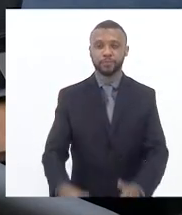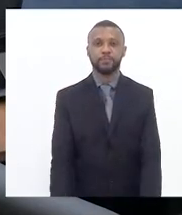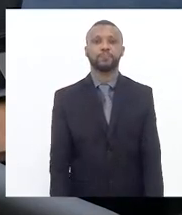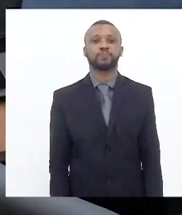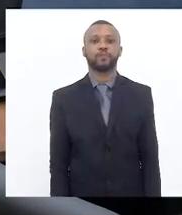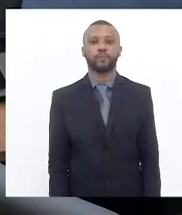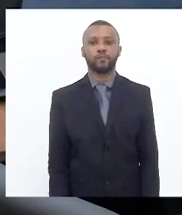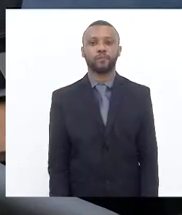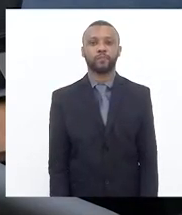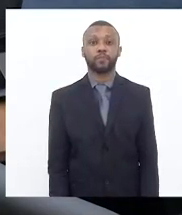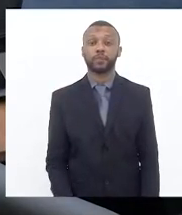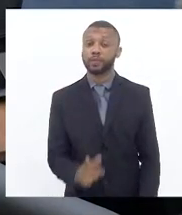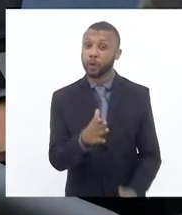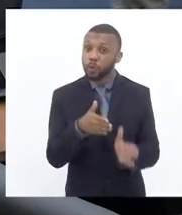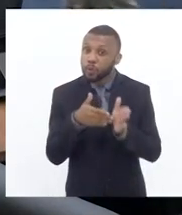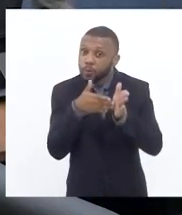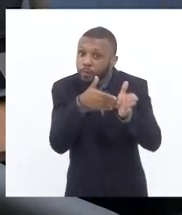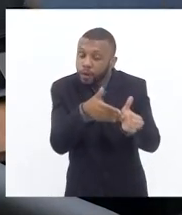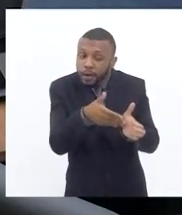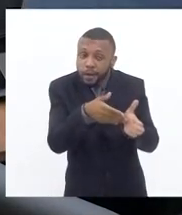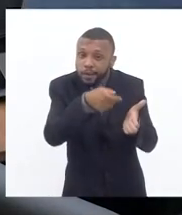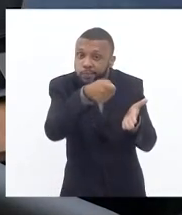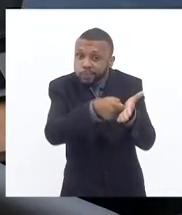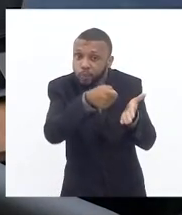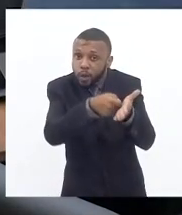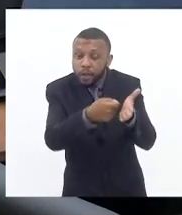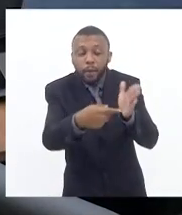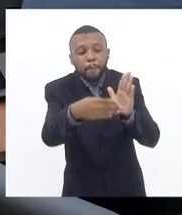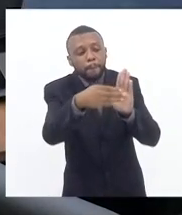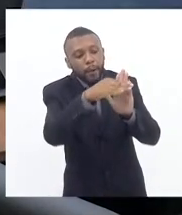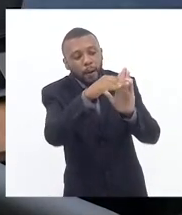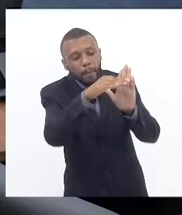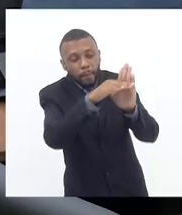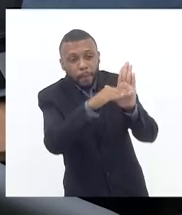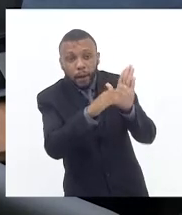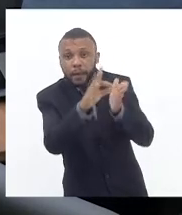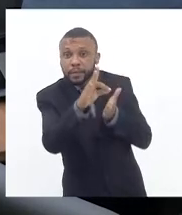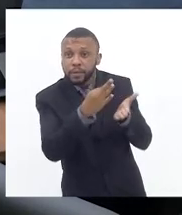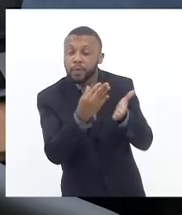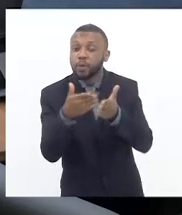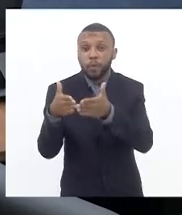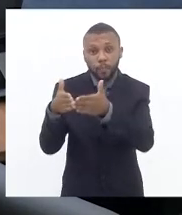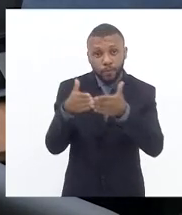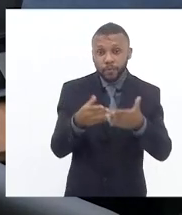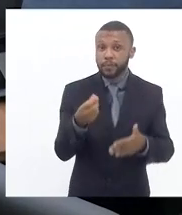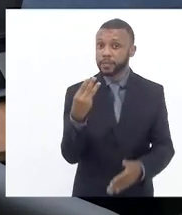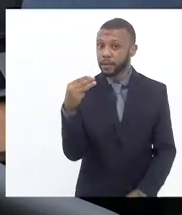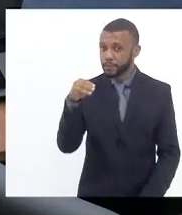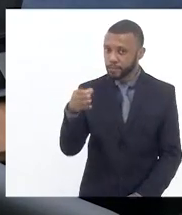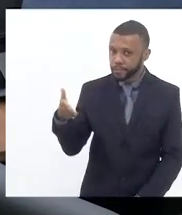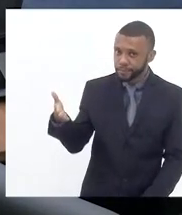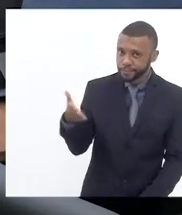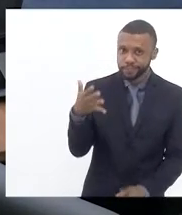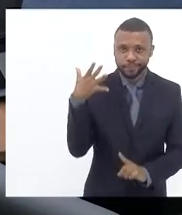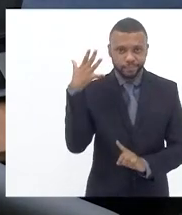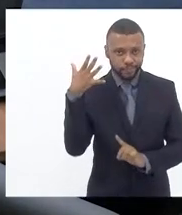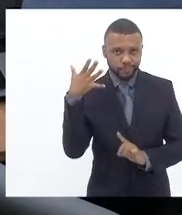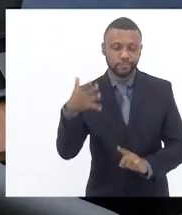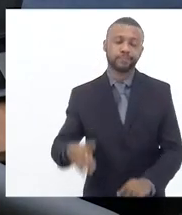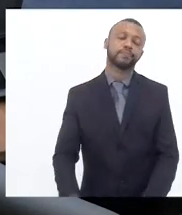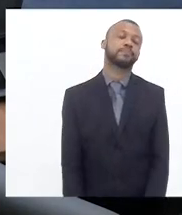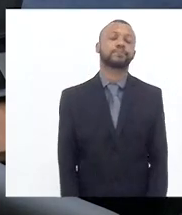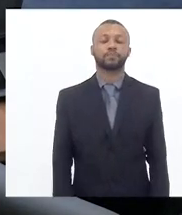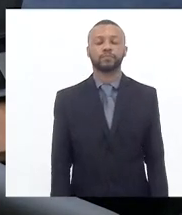e eu mantive rigorosamente a lista de inscrições por favor professor três minutos boa tarde eu sou